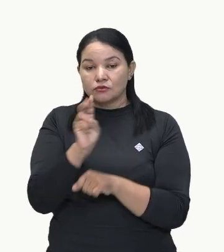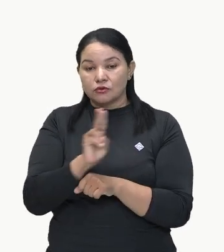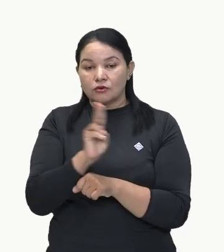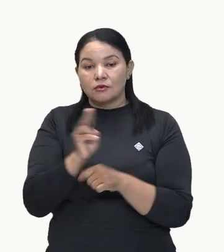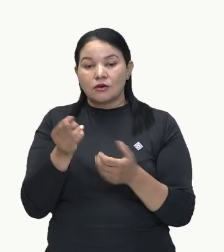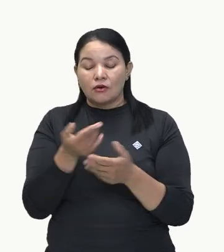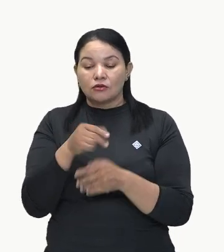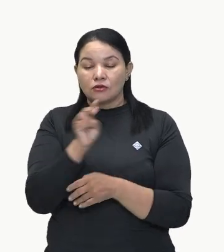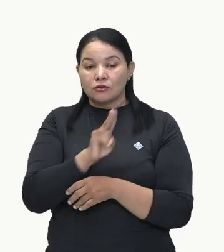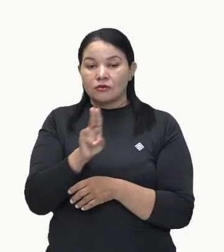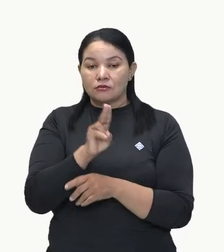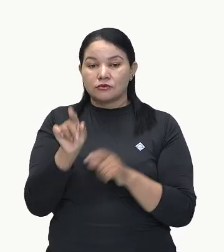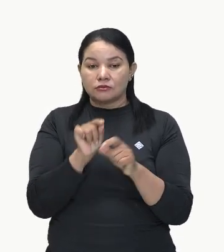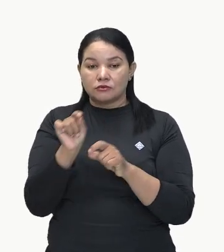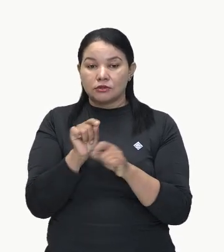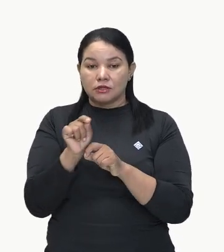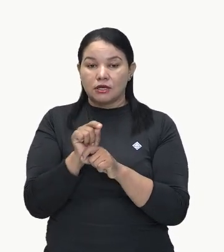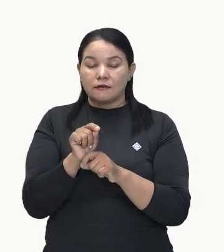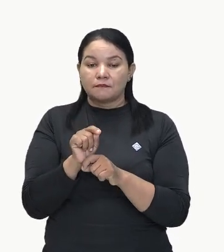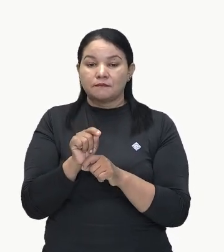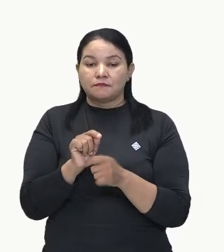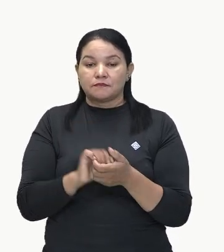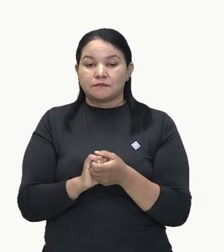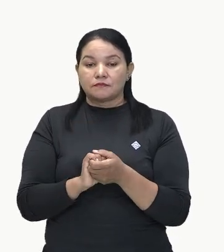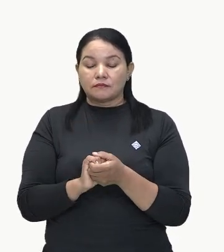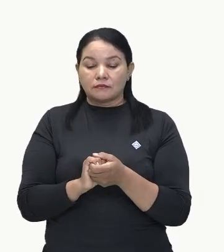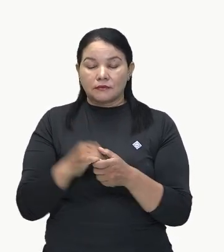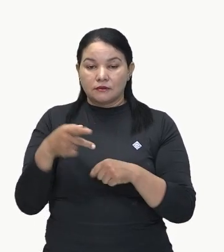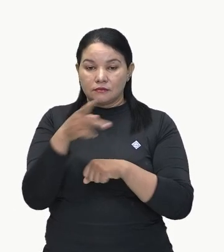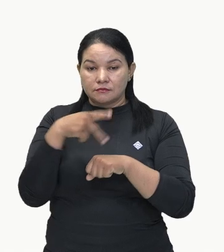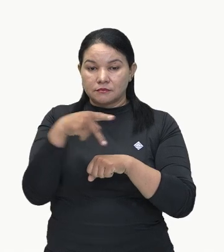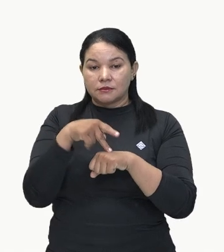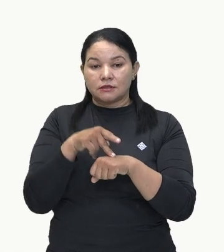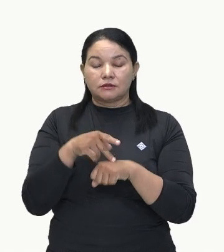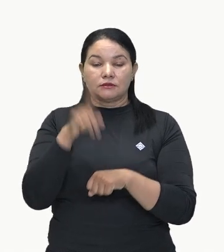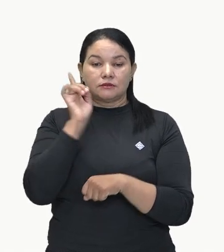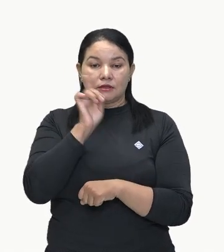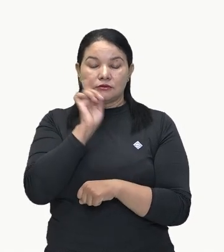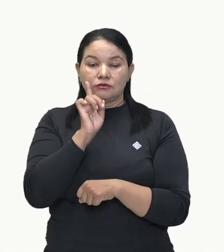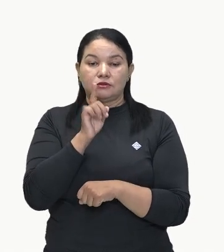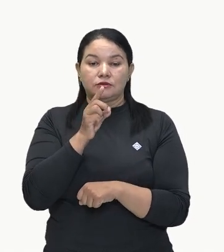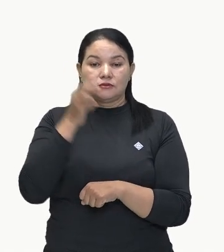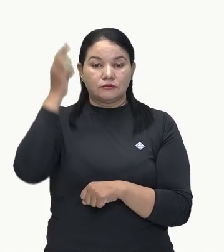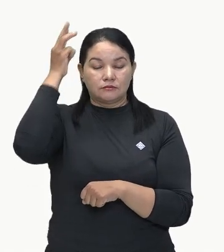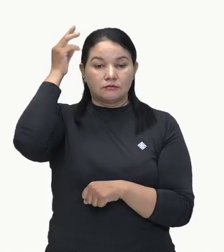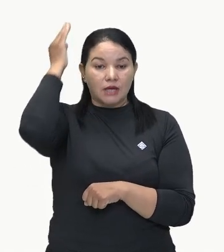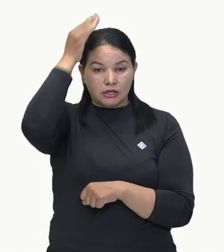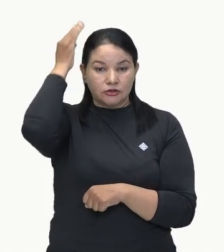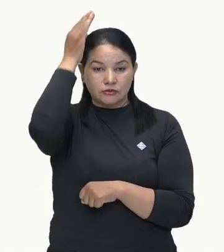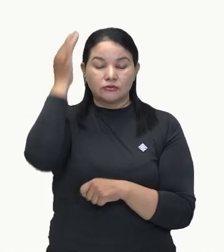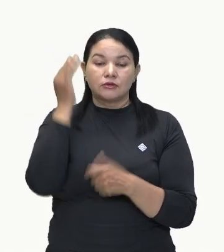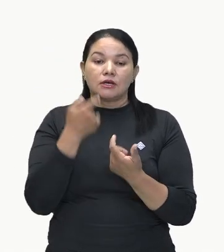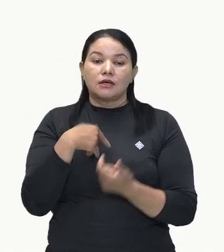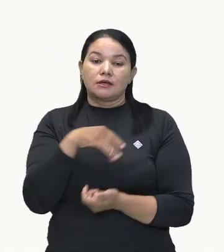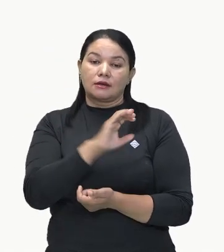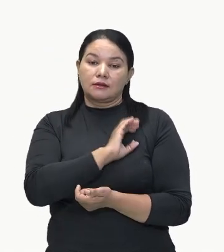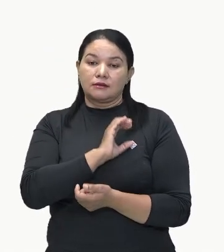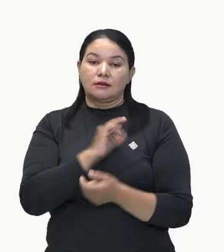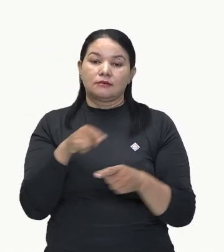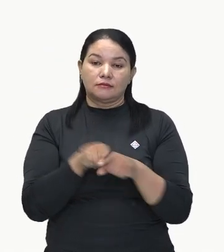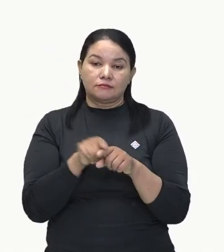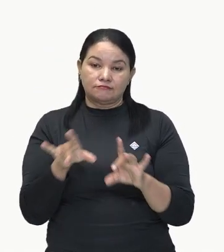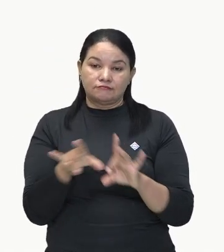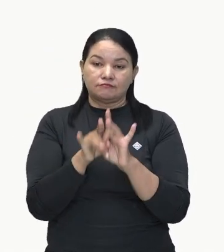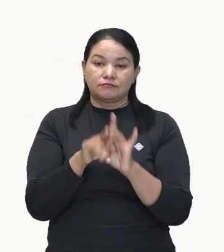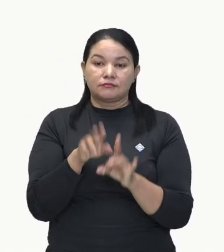se chamar, né, trazendo os nomes mesmo dos países, Estados Unidos, México e Canadá, ou o USMCA. E